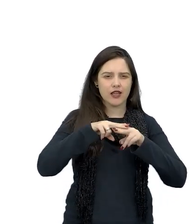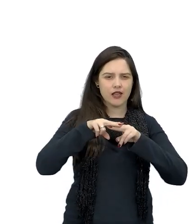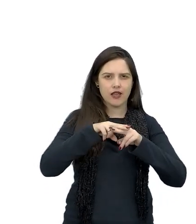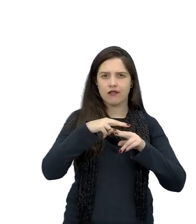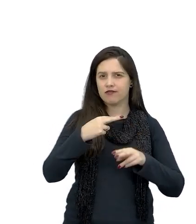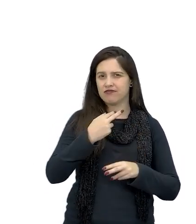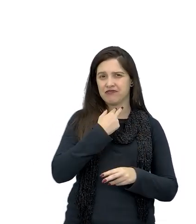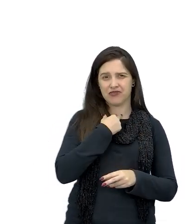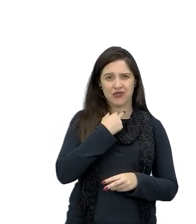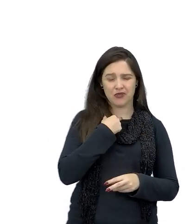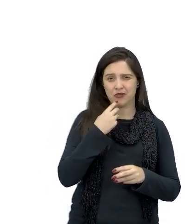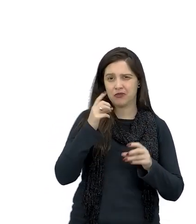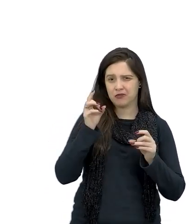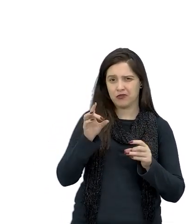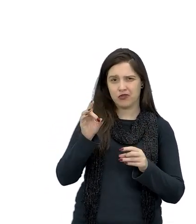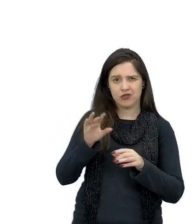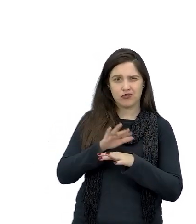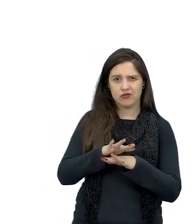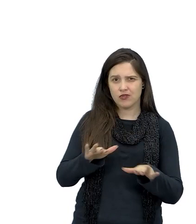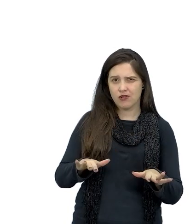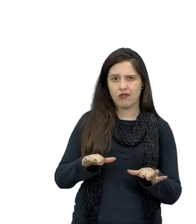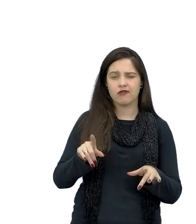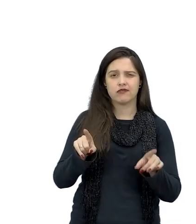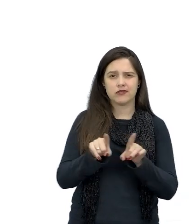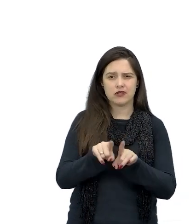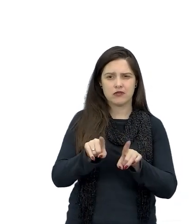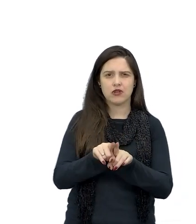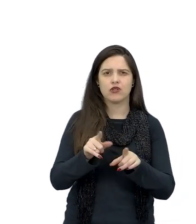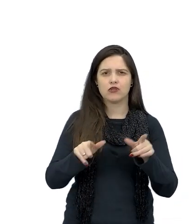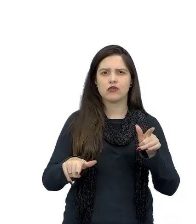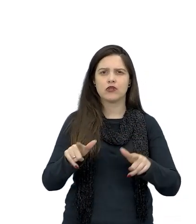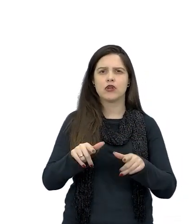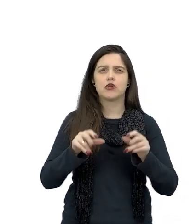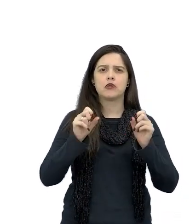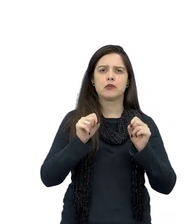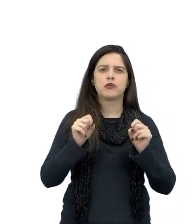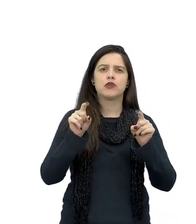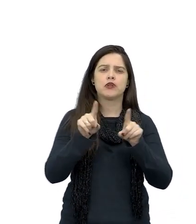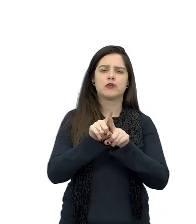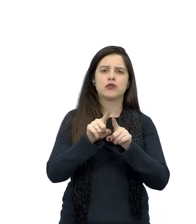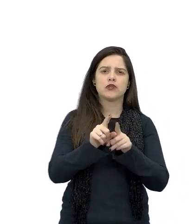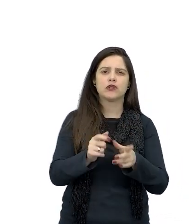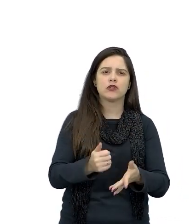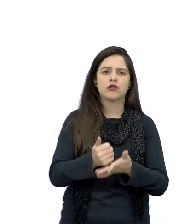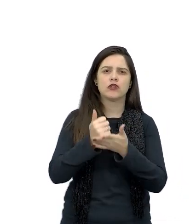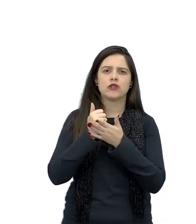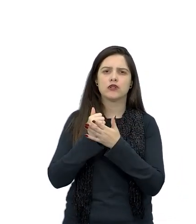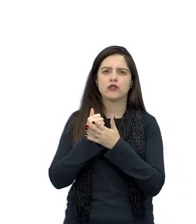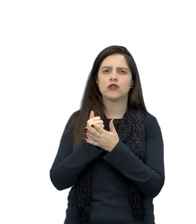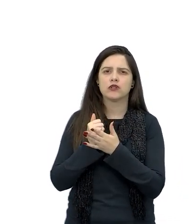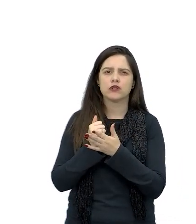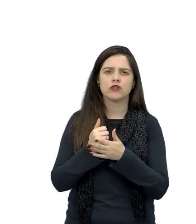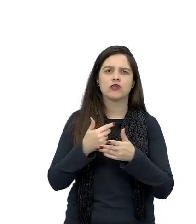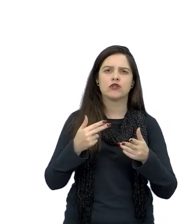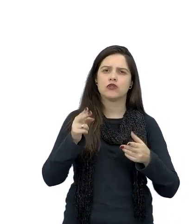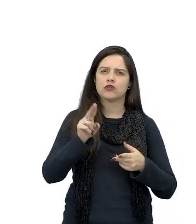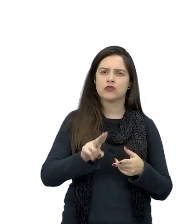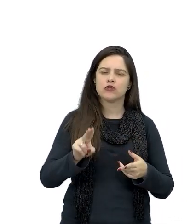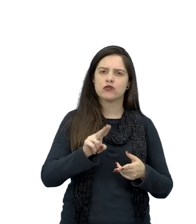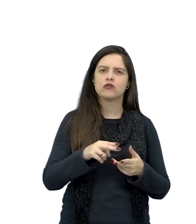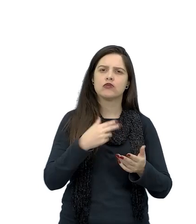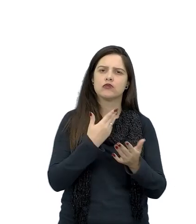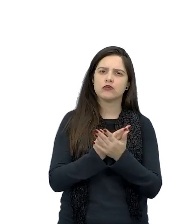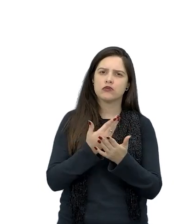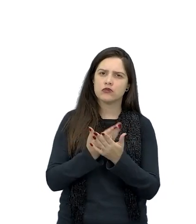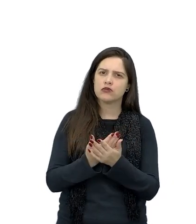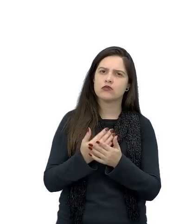pode ficar só na forma oral. Nós, professores, podemos trazer nessa aula